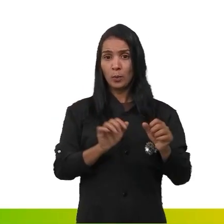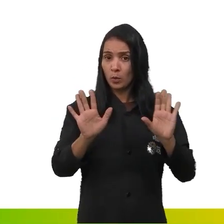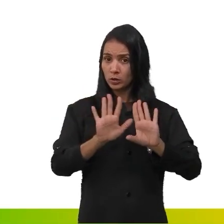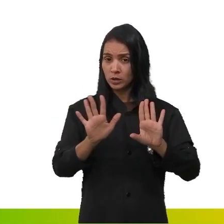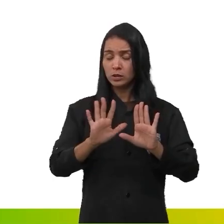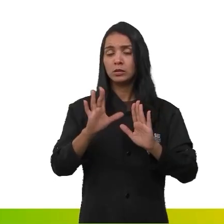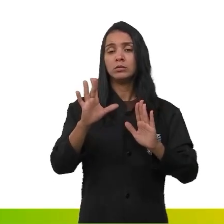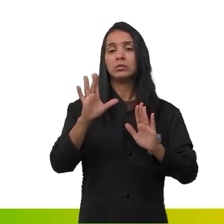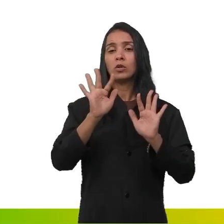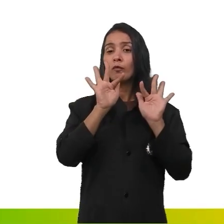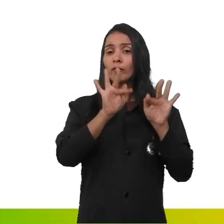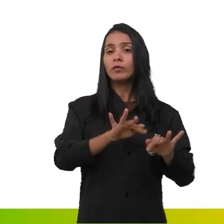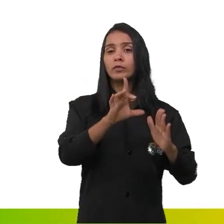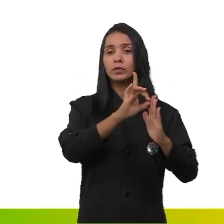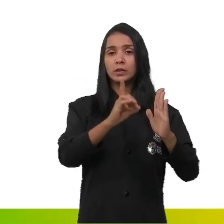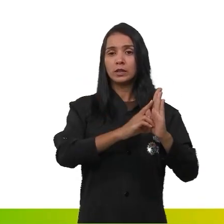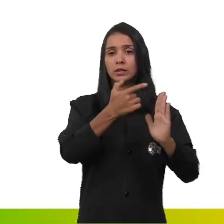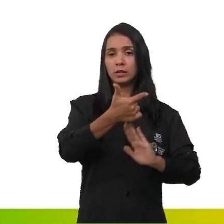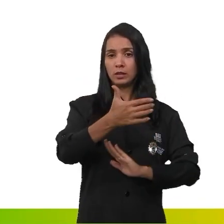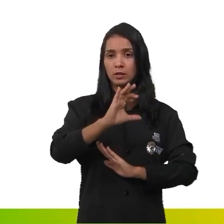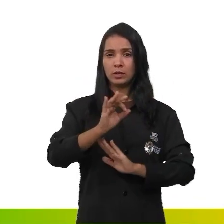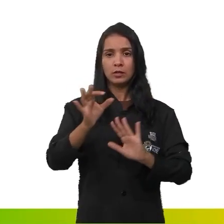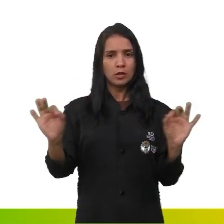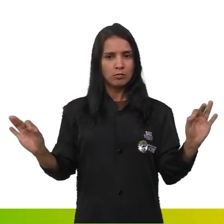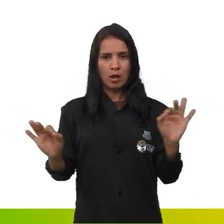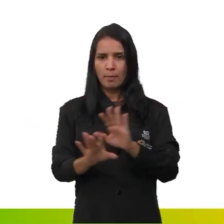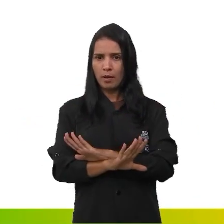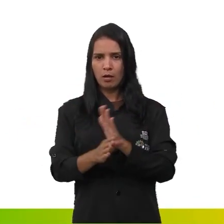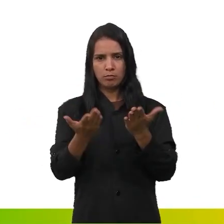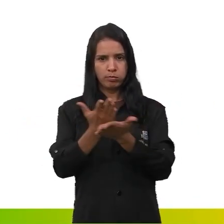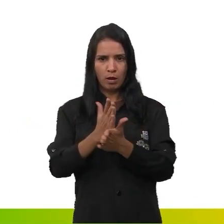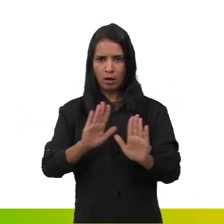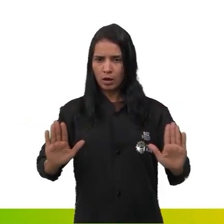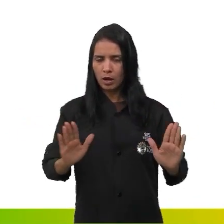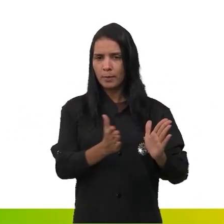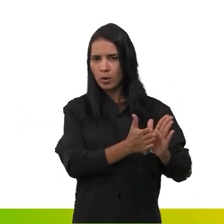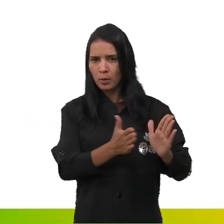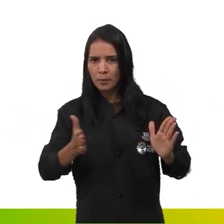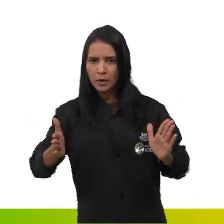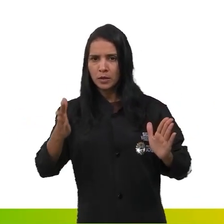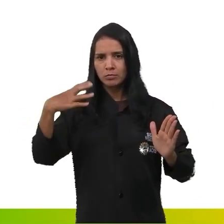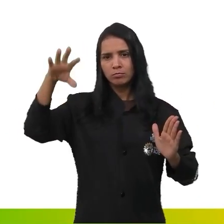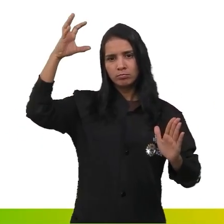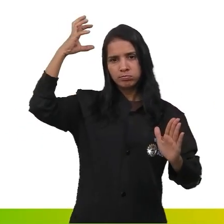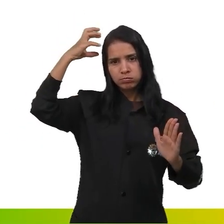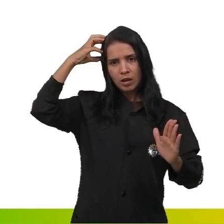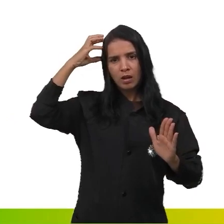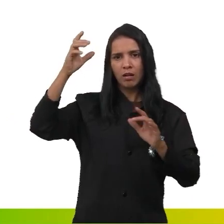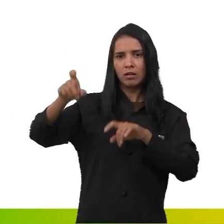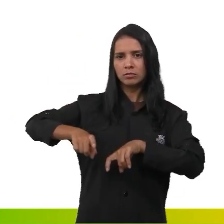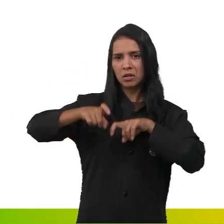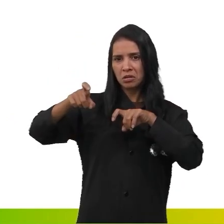20, acabou esse período em que oligarcas